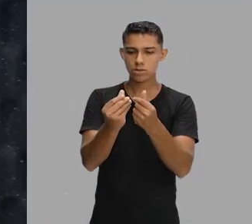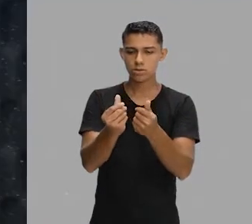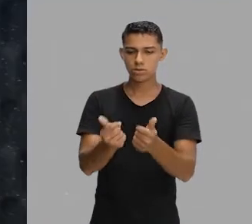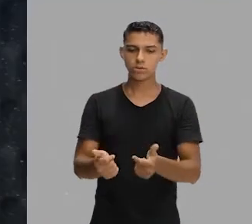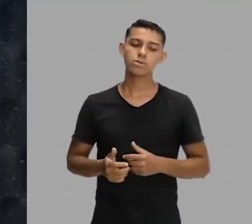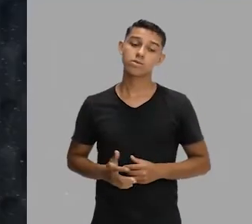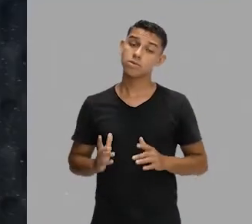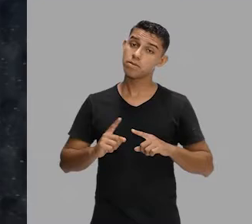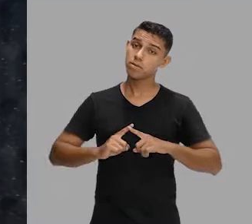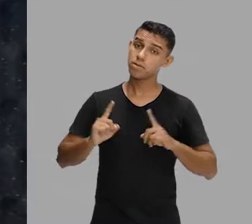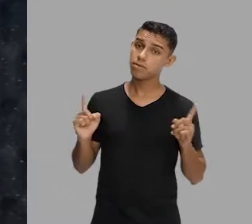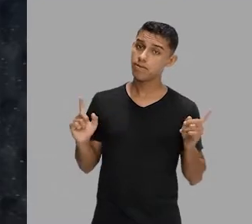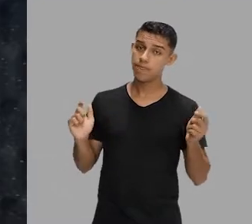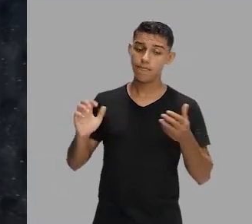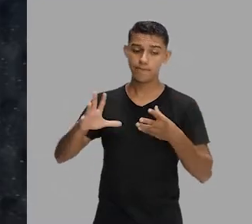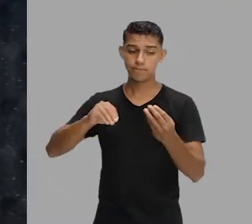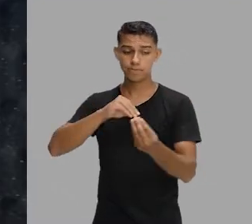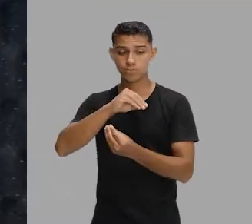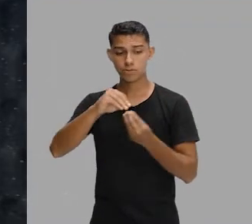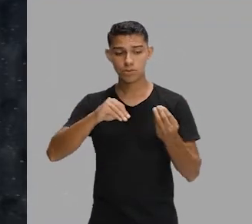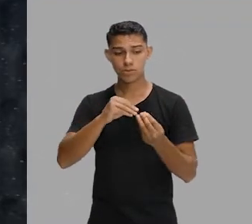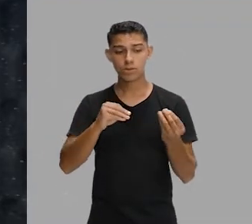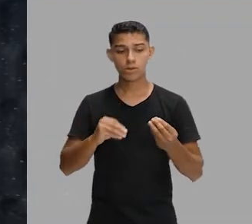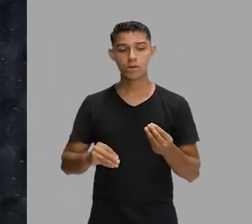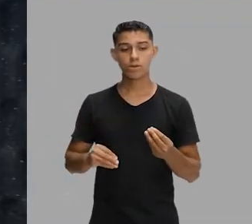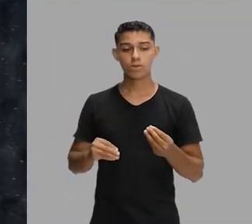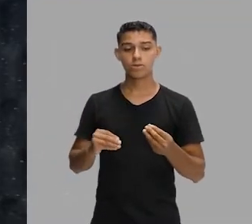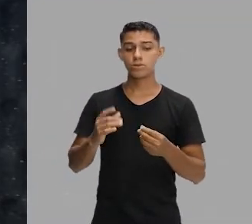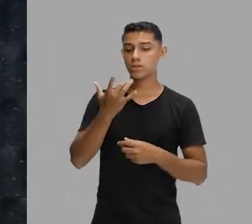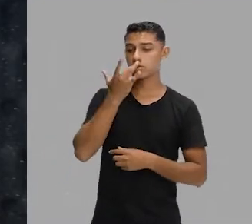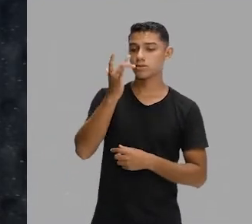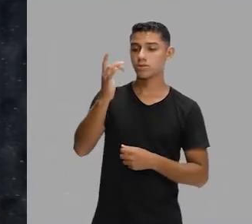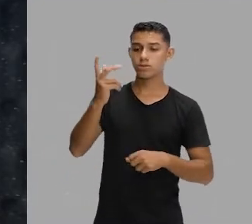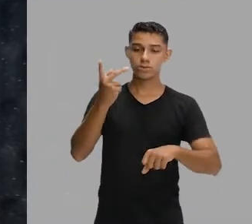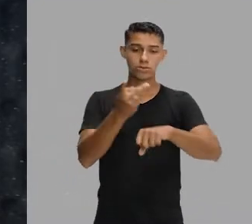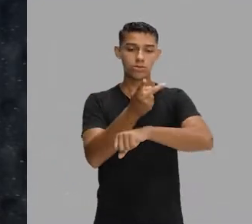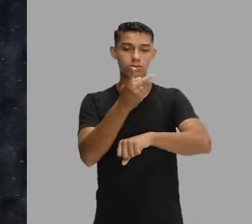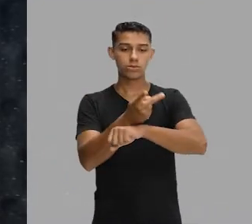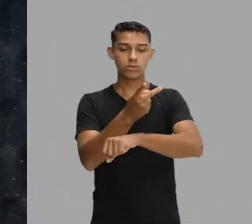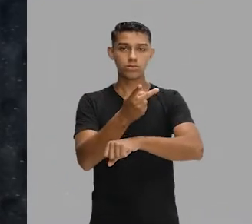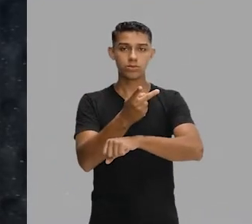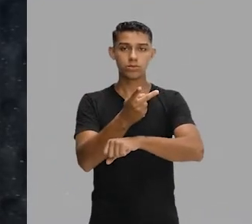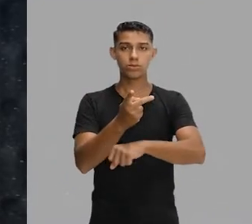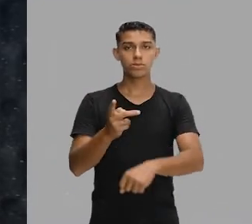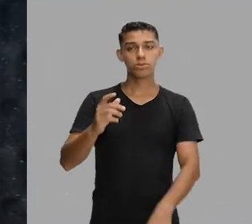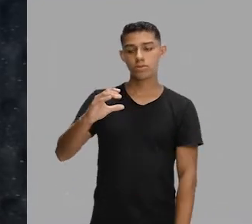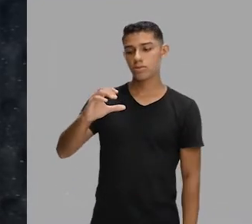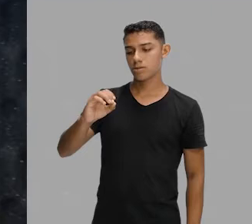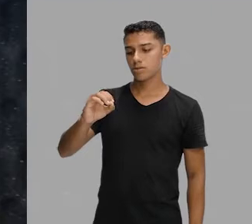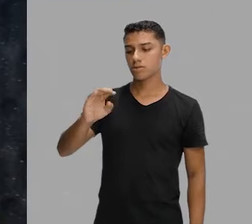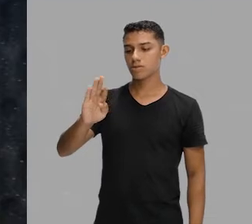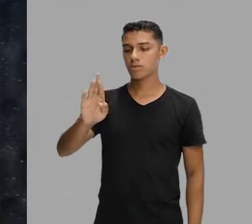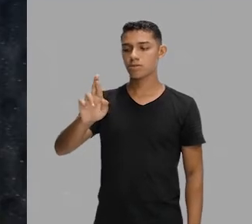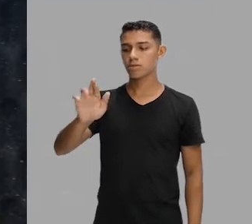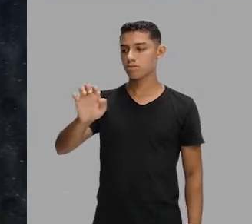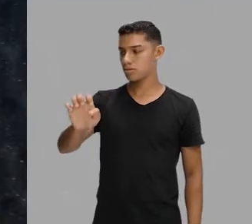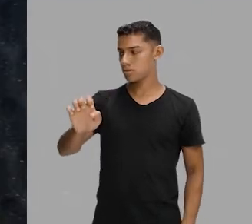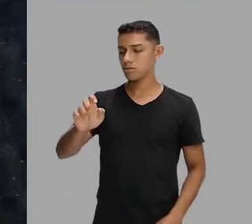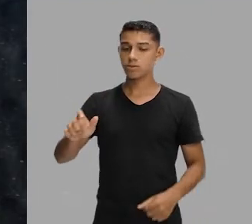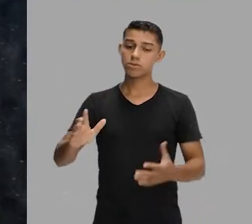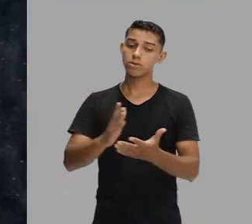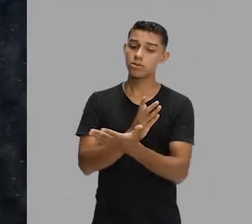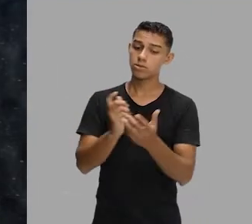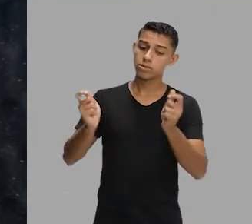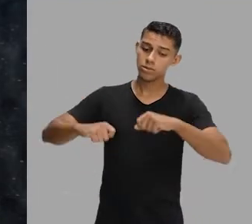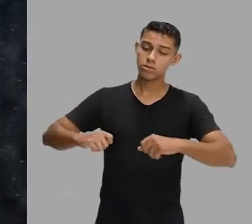bem? Mas essa mistura de ouro, prata e cobre vai gerar uma dureza necessária para que o ouro